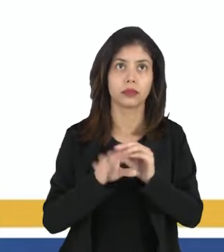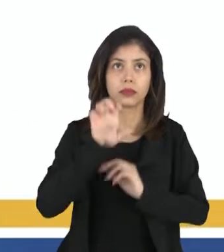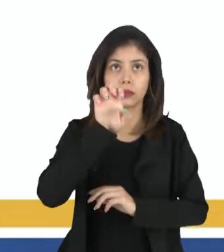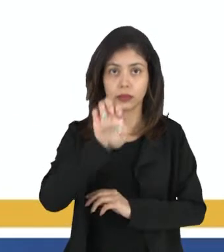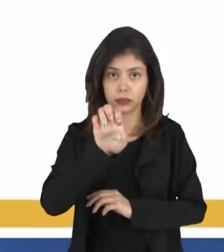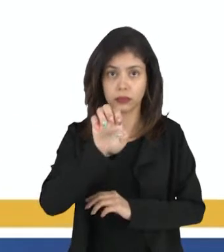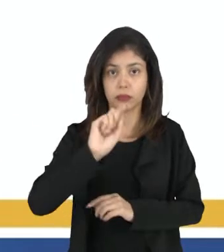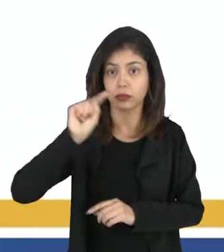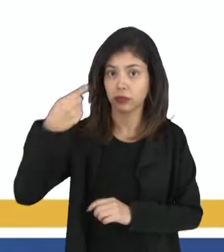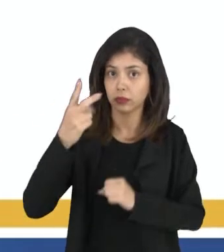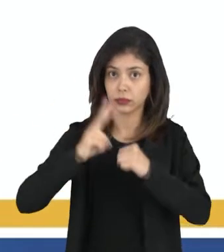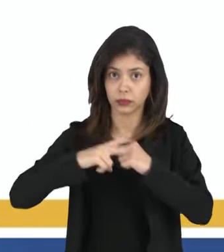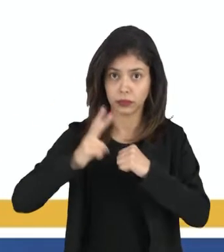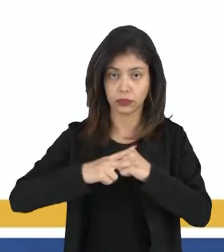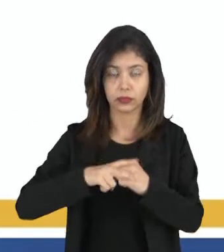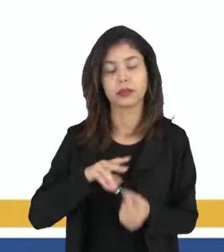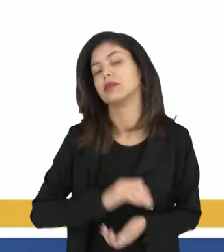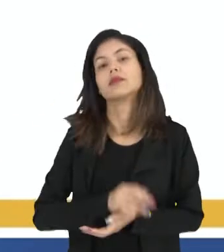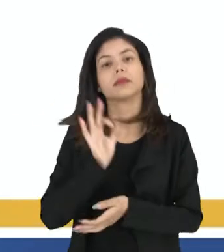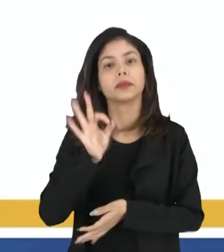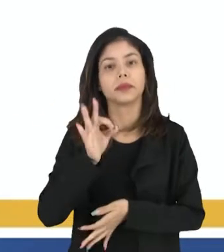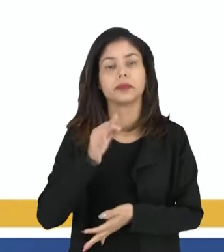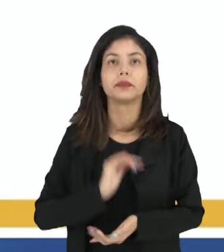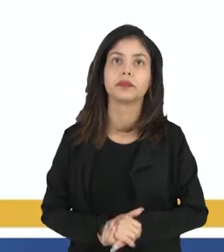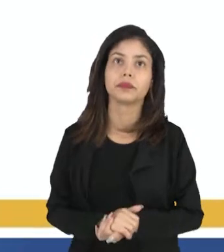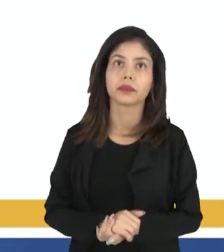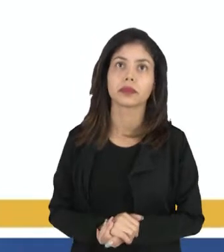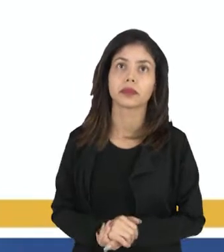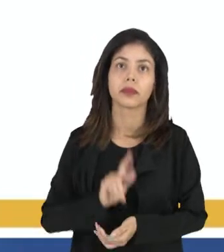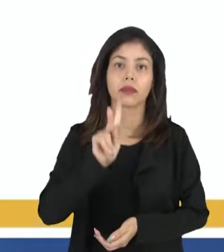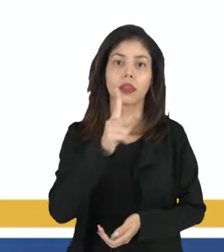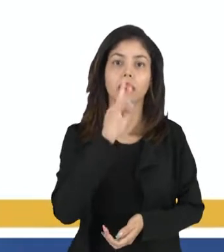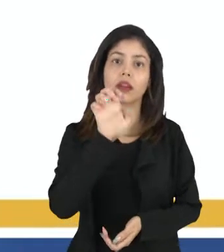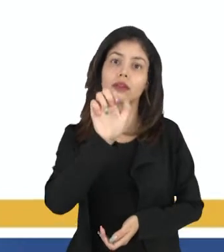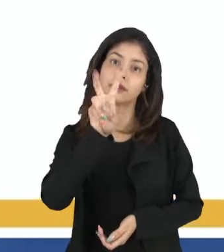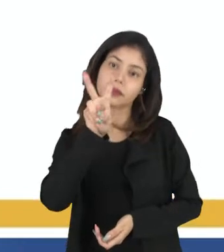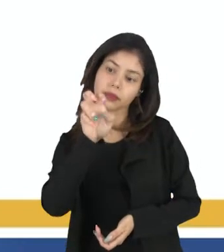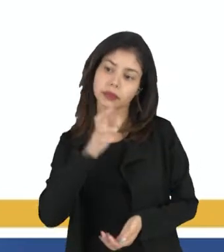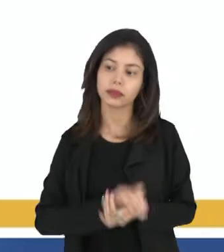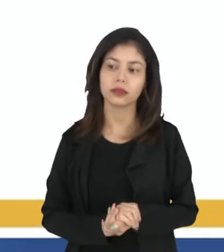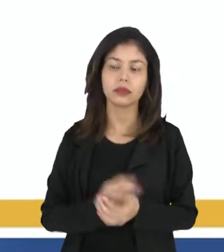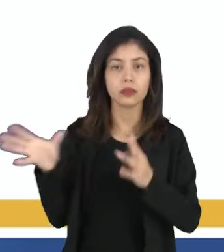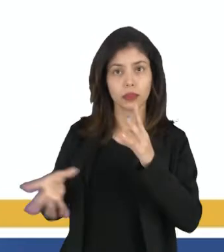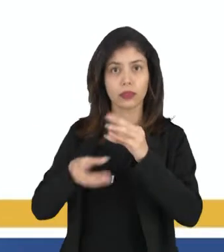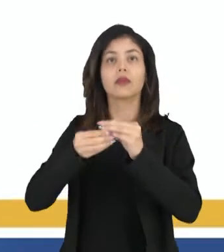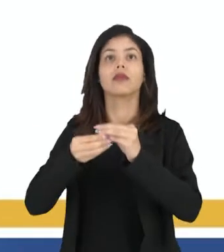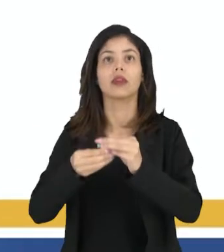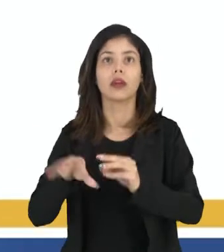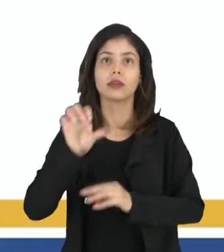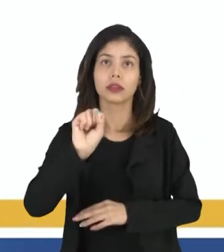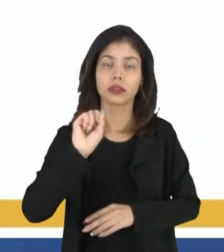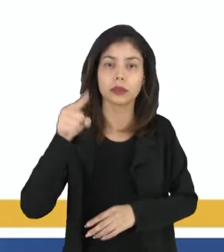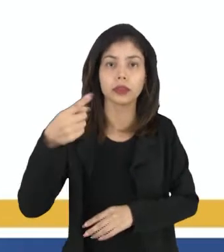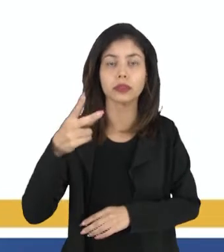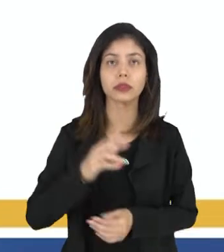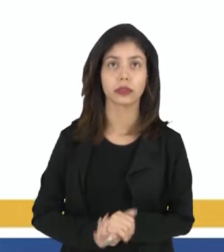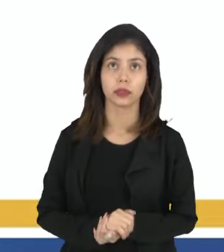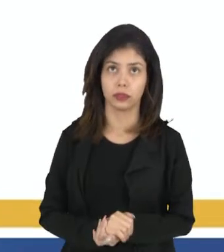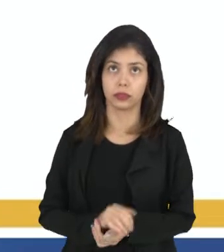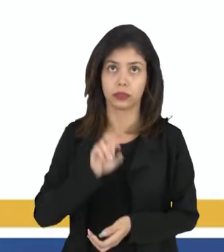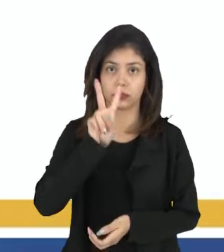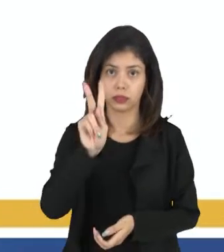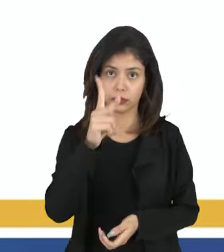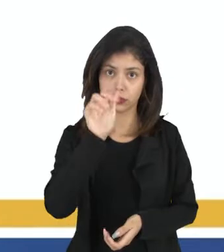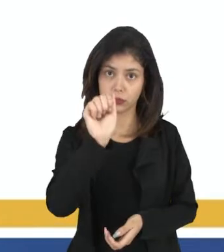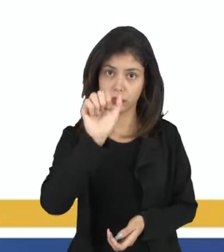após o verbo, certo? Mas o verbo have, você não acrescenta o S após o have. Fica